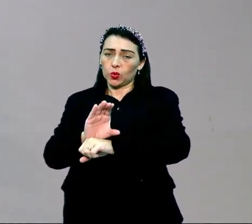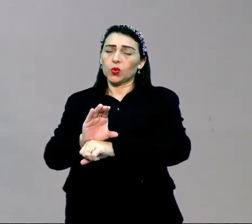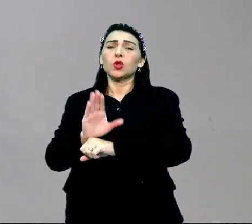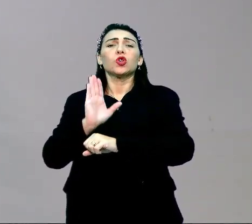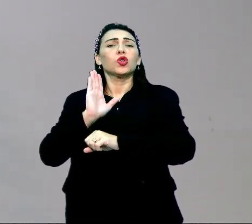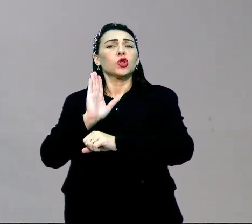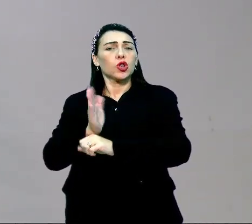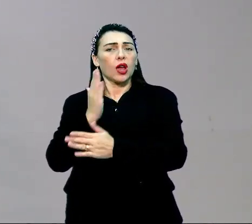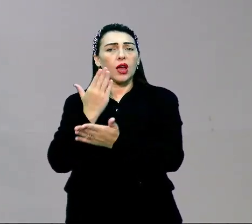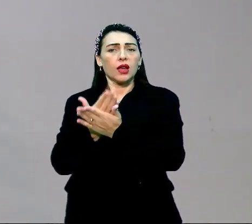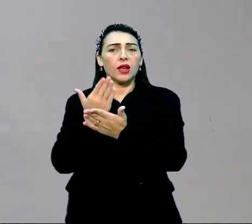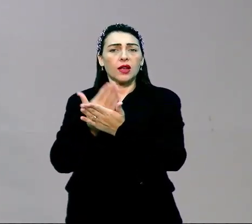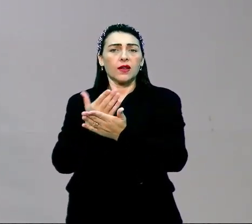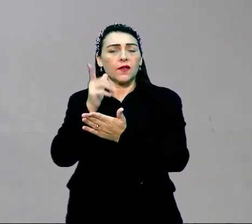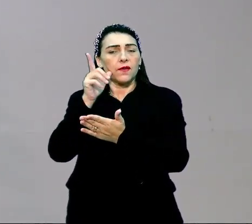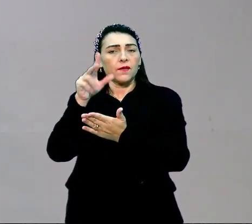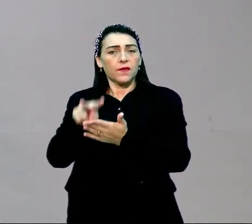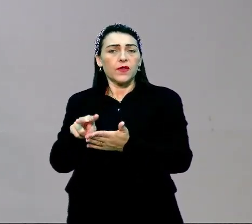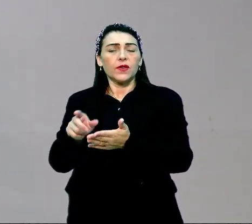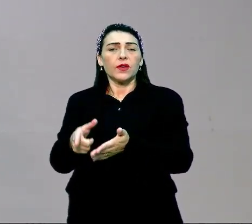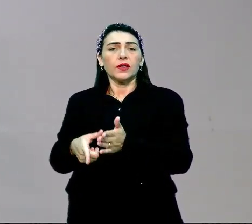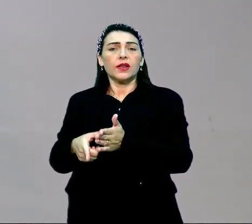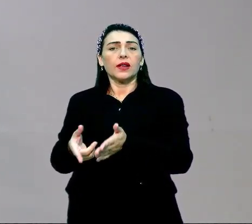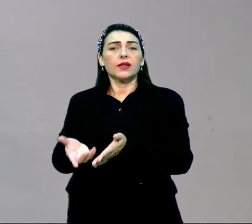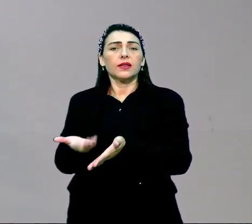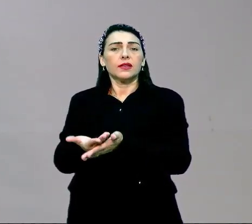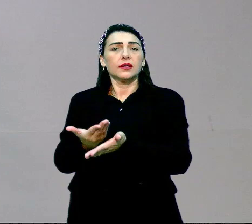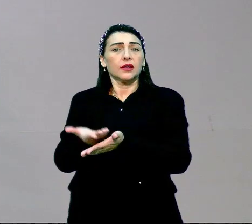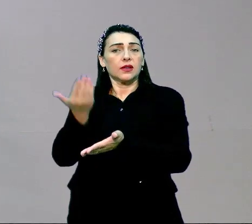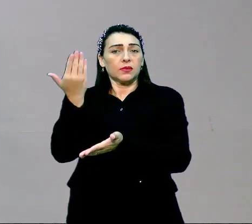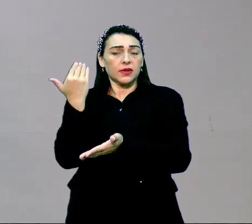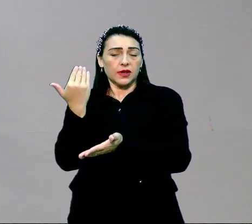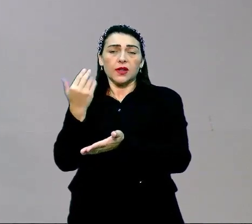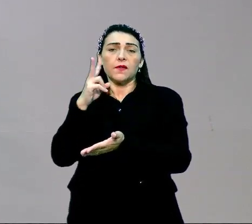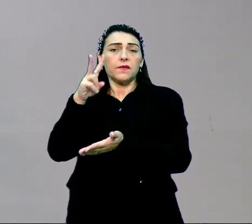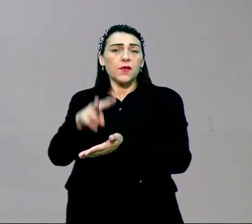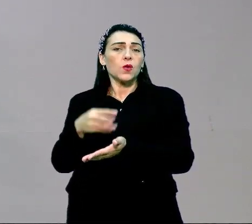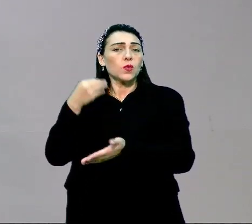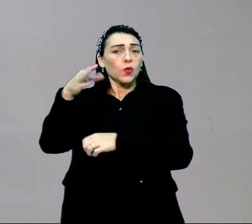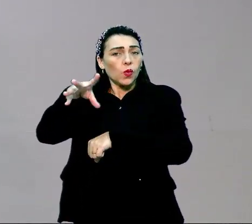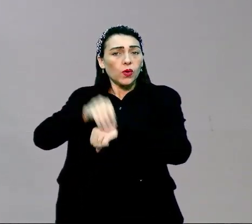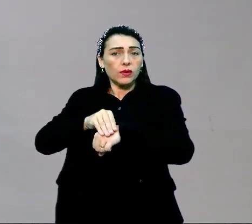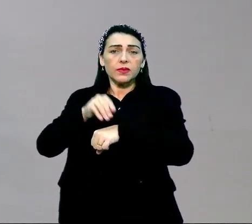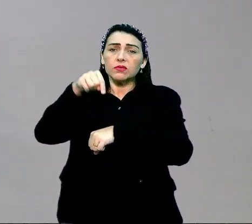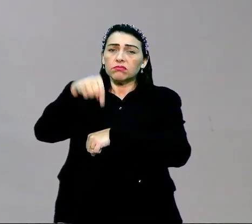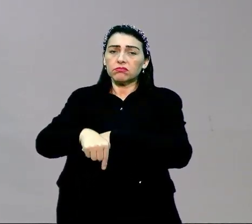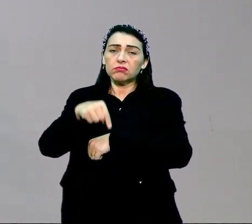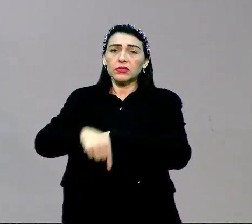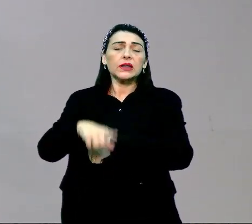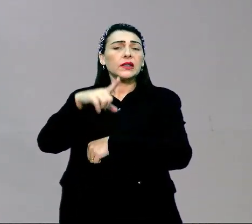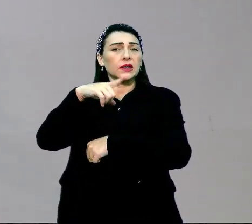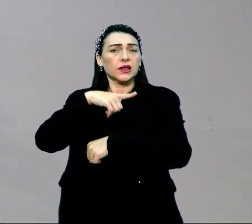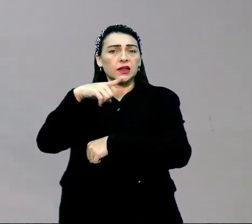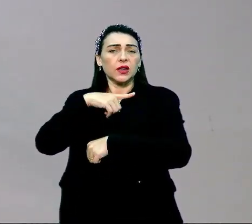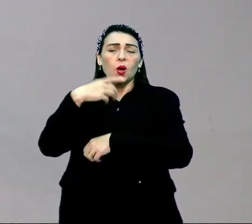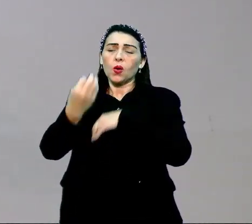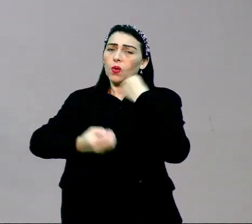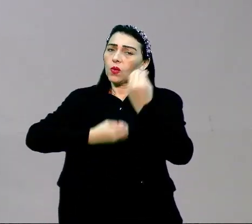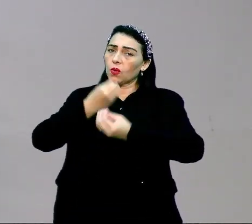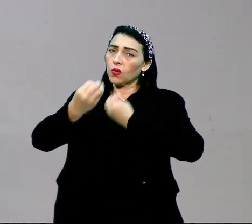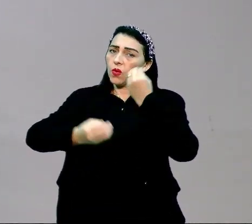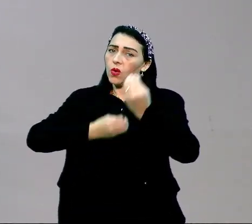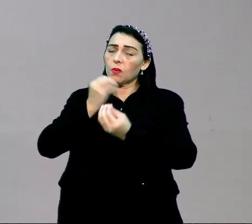você já prestou atenção nas outras aulas, então a gente já sabe que é esse direcionamento para o conhecimento, só que aqui a gente vai aplicar ele de como a